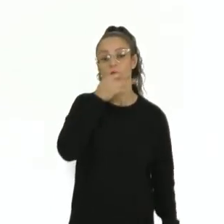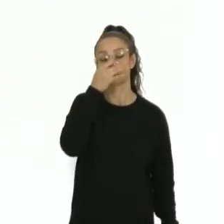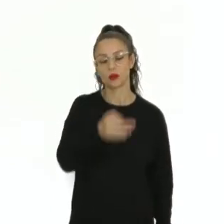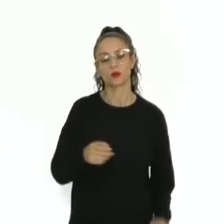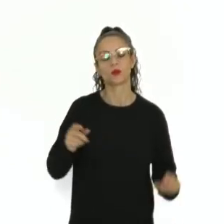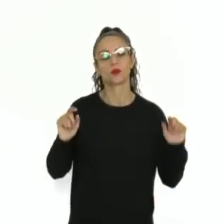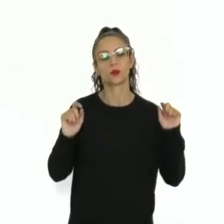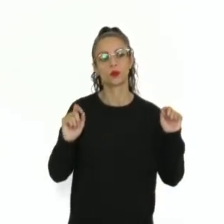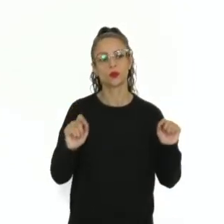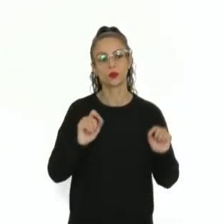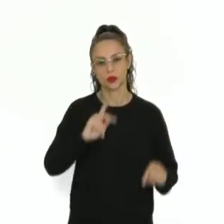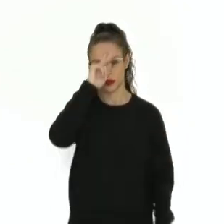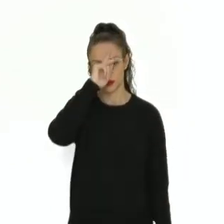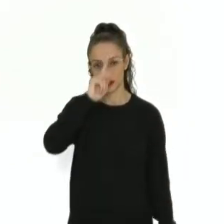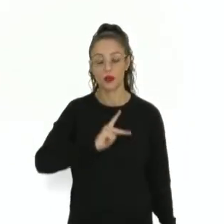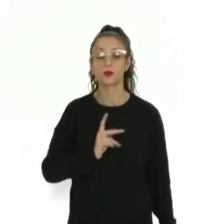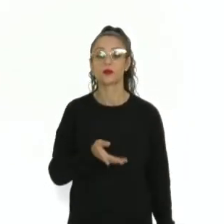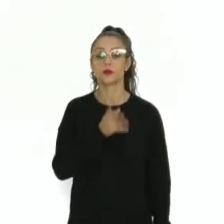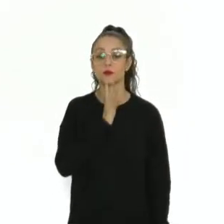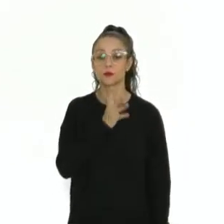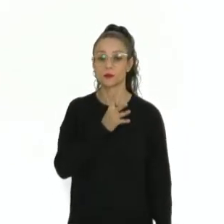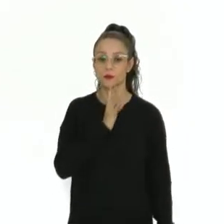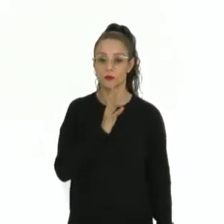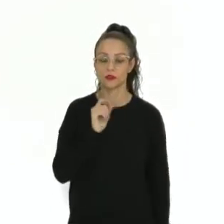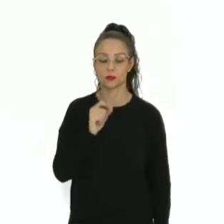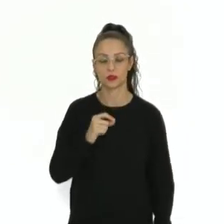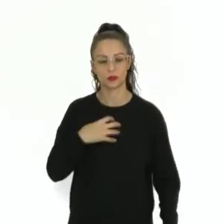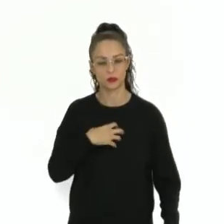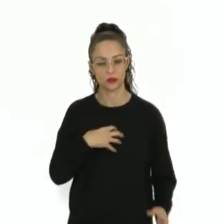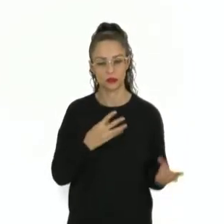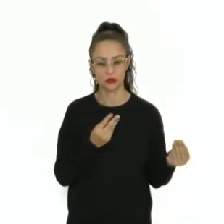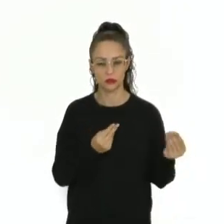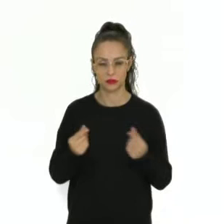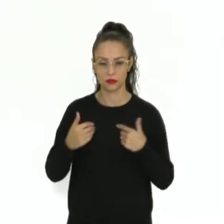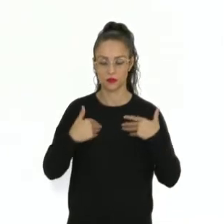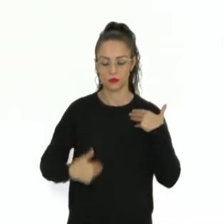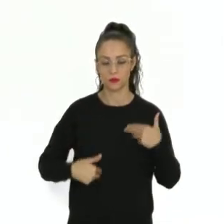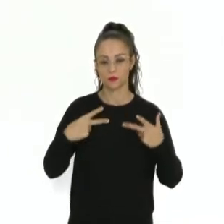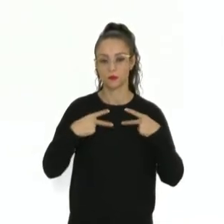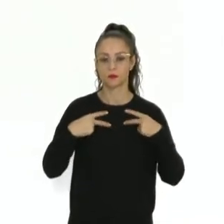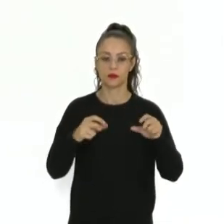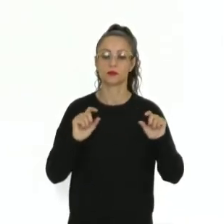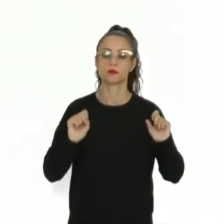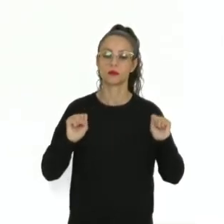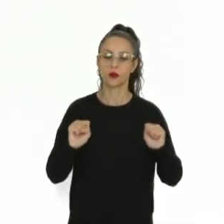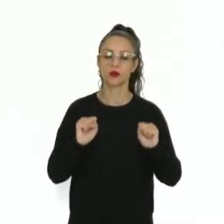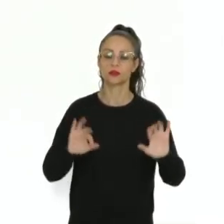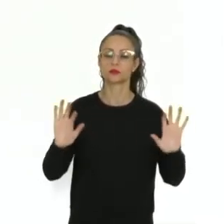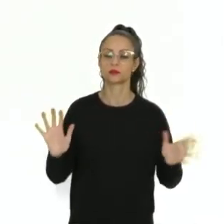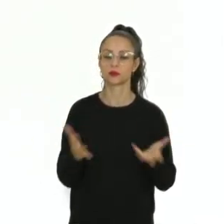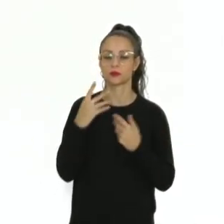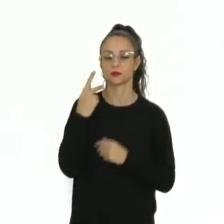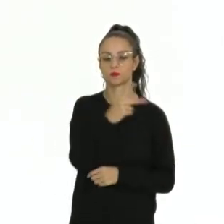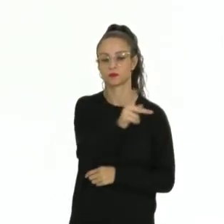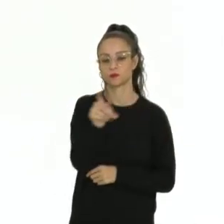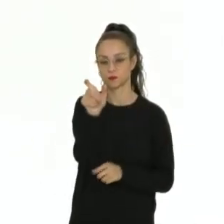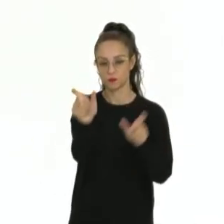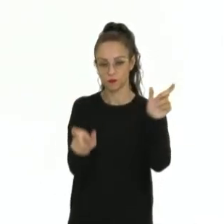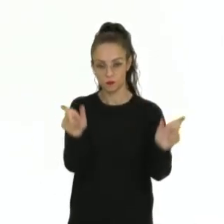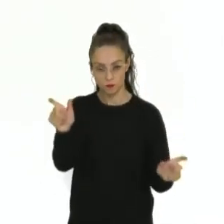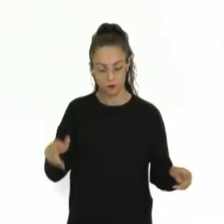o que o autoconhecimento das sensações e percepções corporais podem promover aos seus